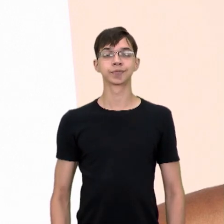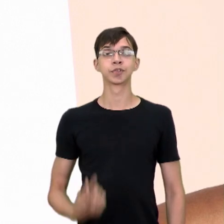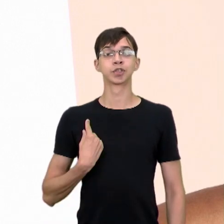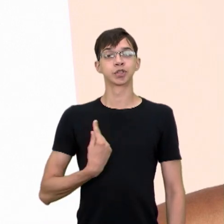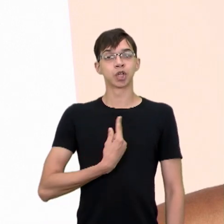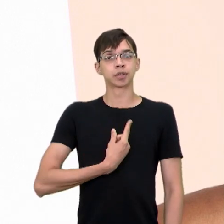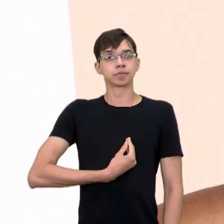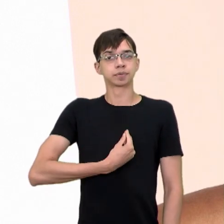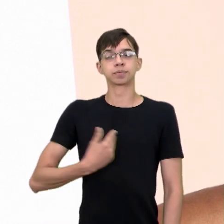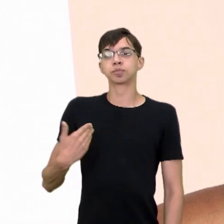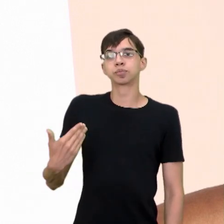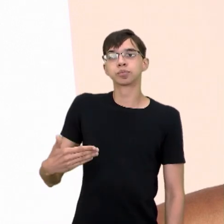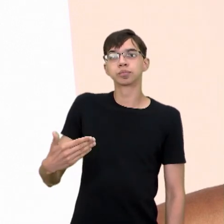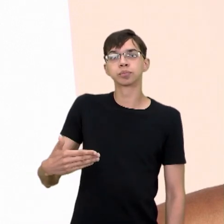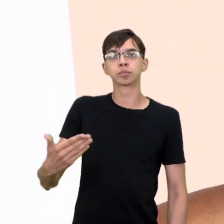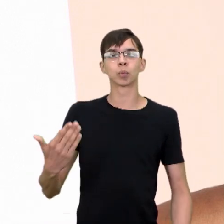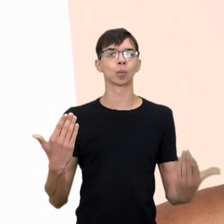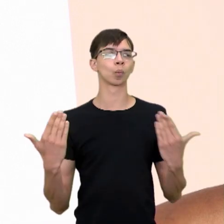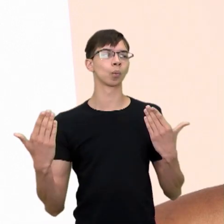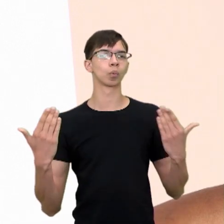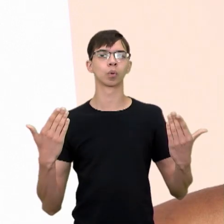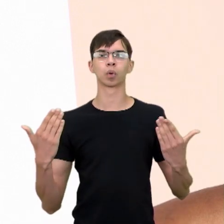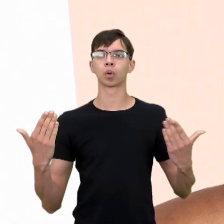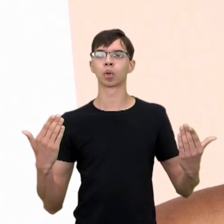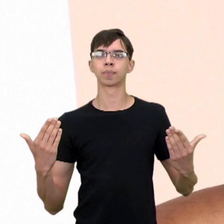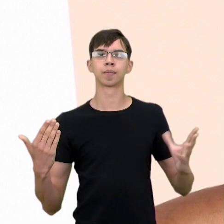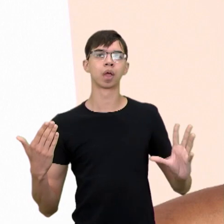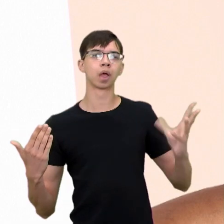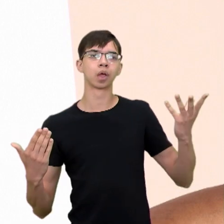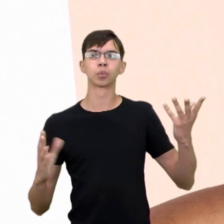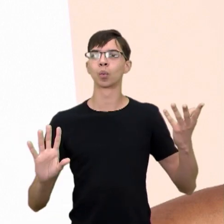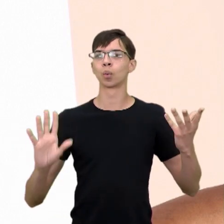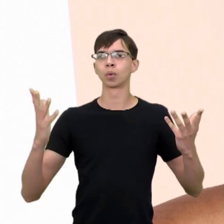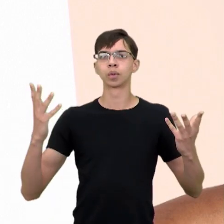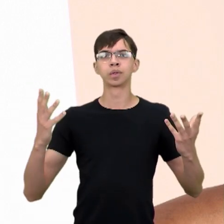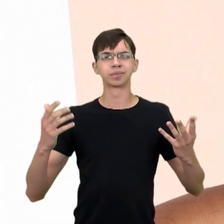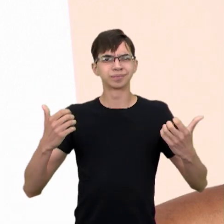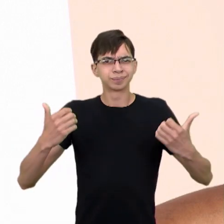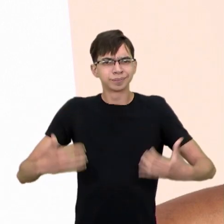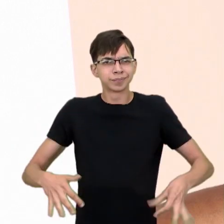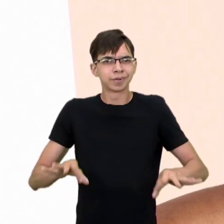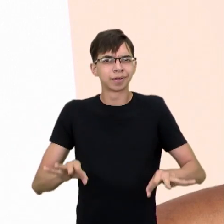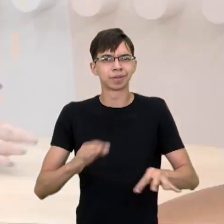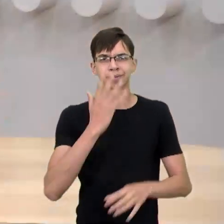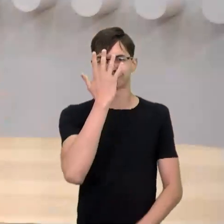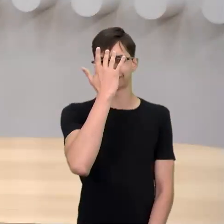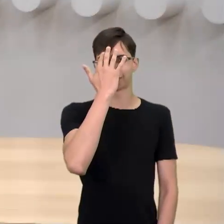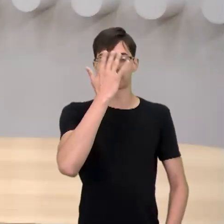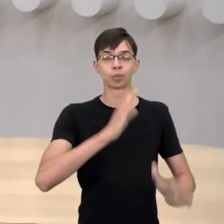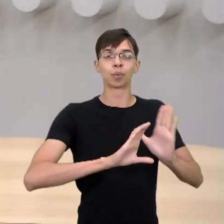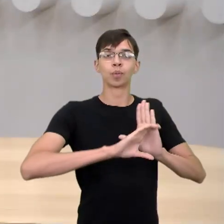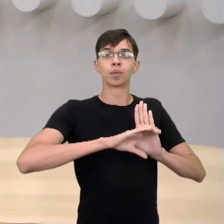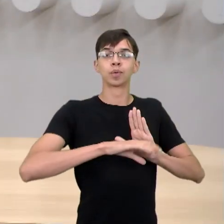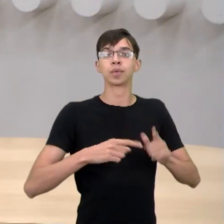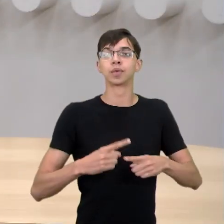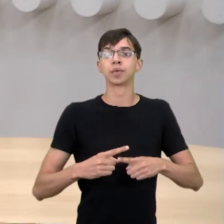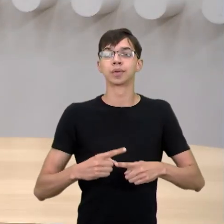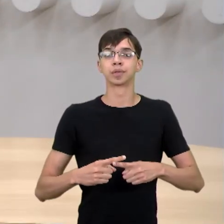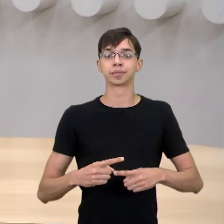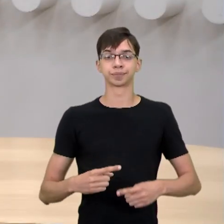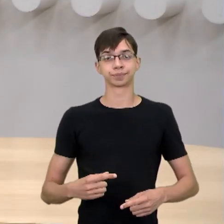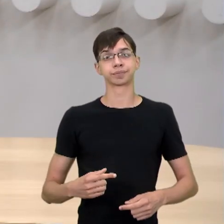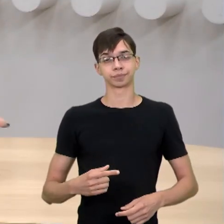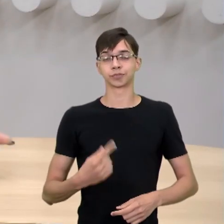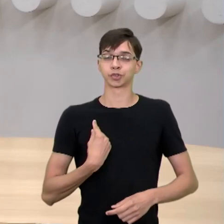com o que está acontecendo. Porque por mais que a gente esteja falando sobre teorias, conceitos, enfim, porque a gente está o quê? No nosso eixo de